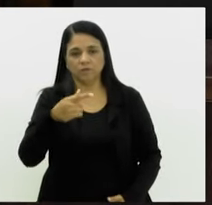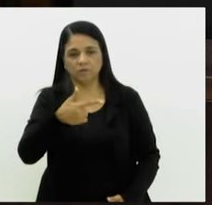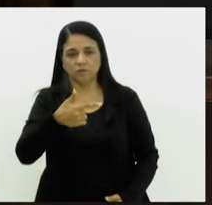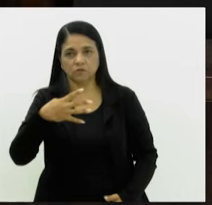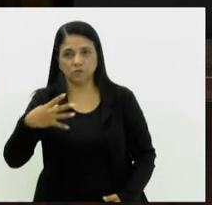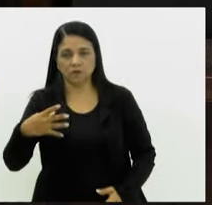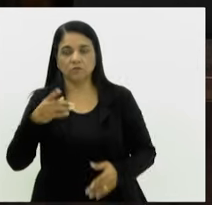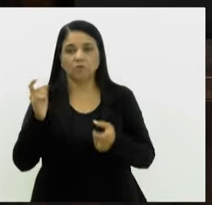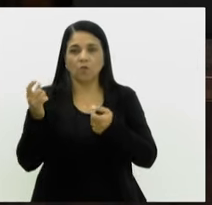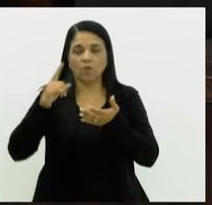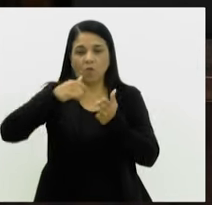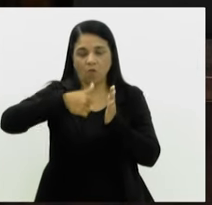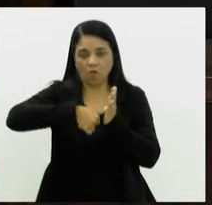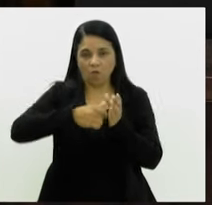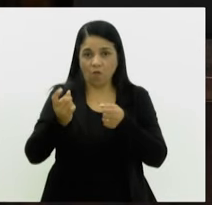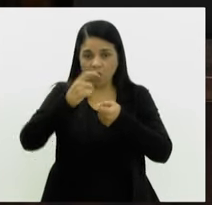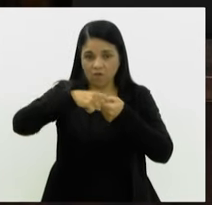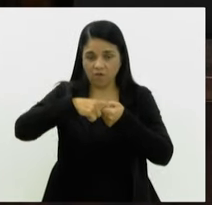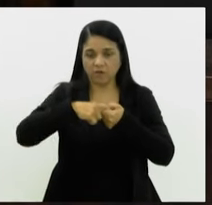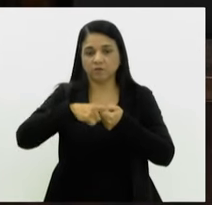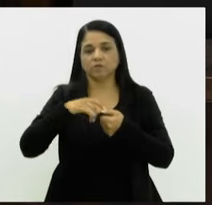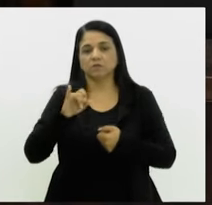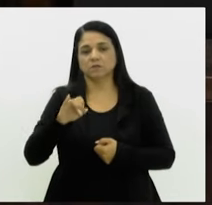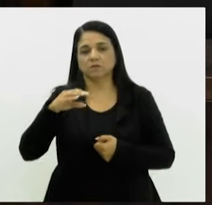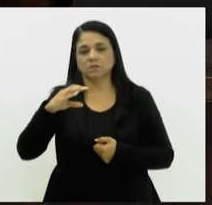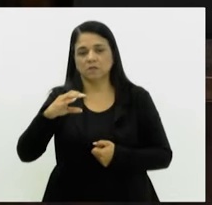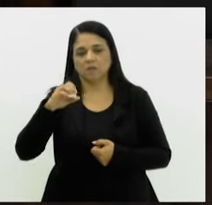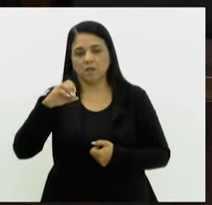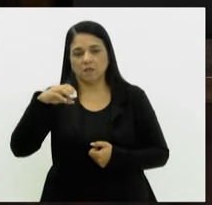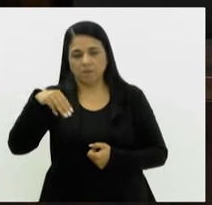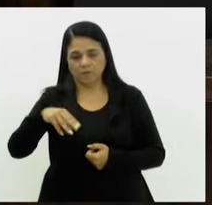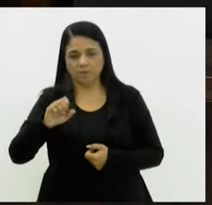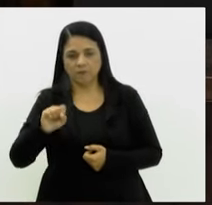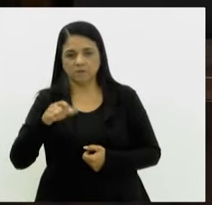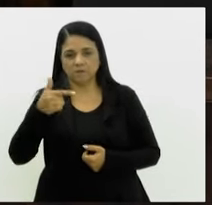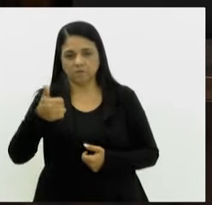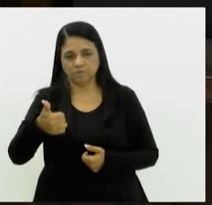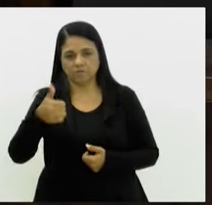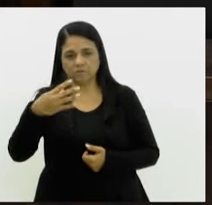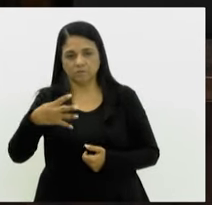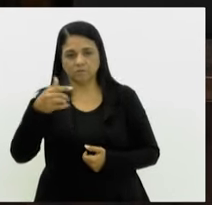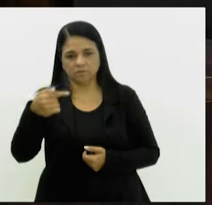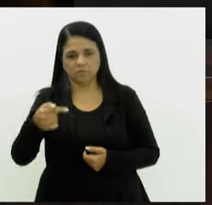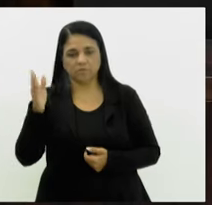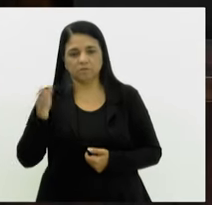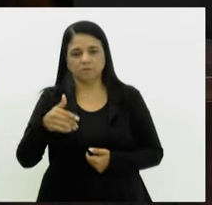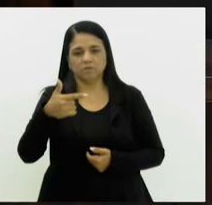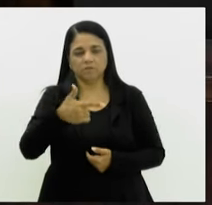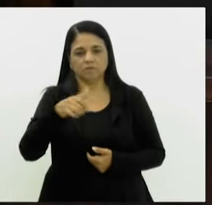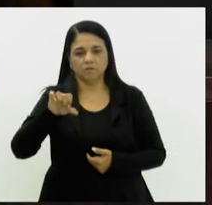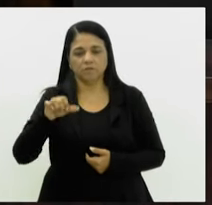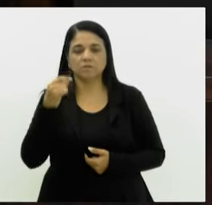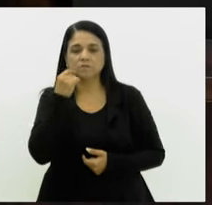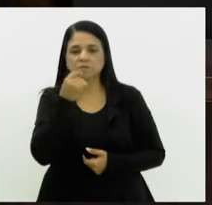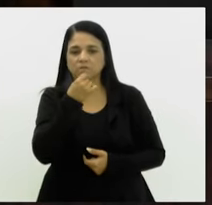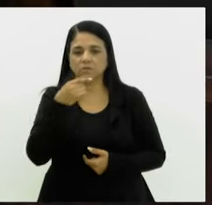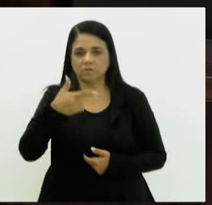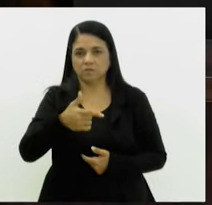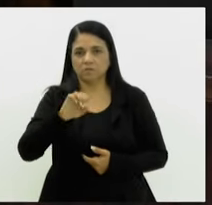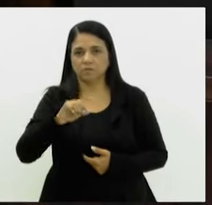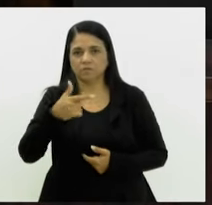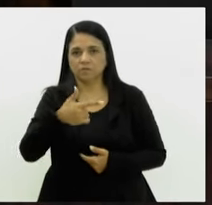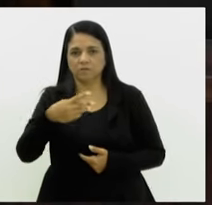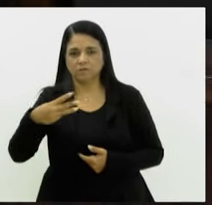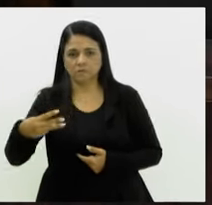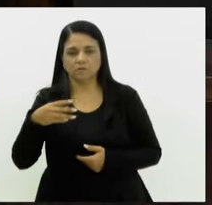de ICMS número 147 de 29 de setembro de 2023, e o convênio ICMS